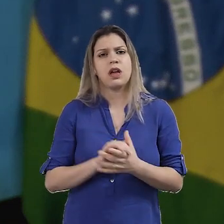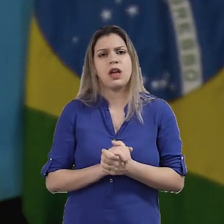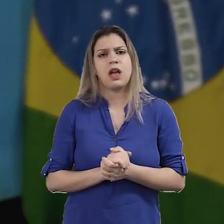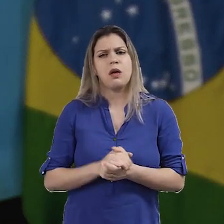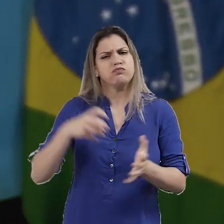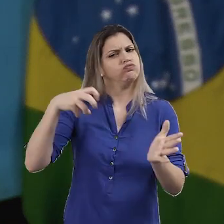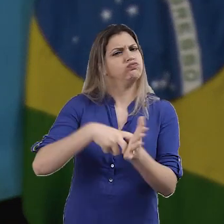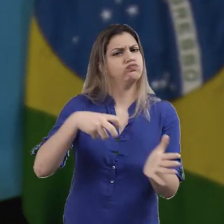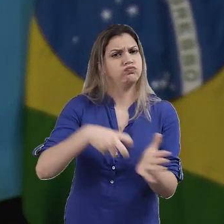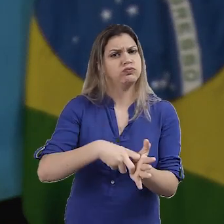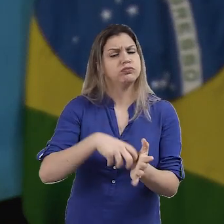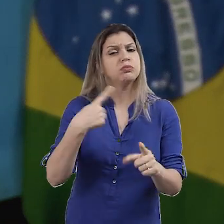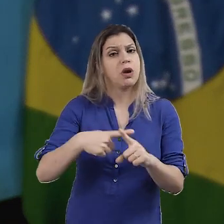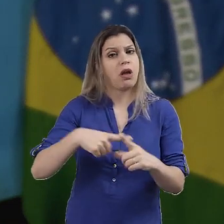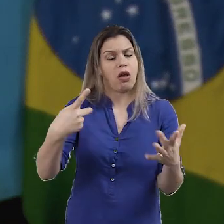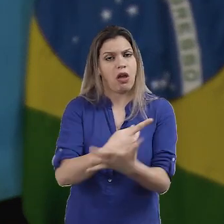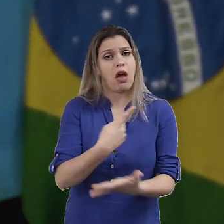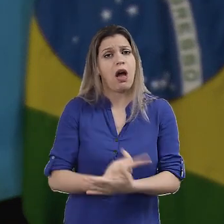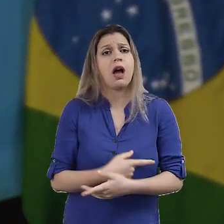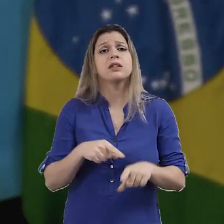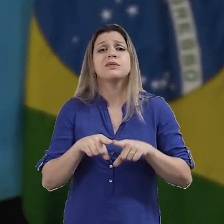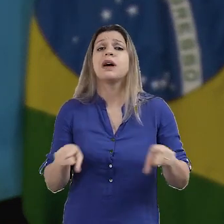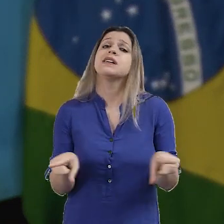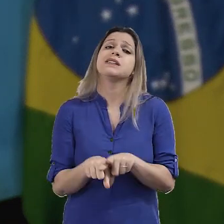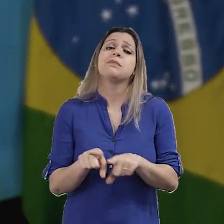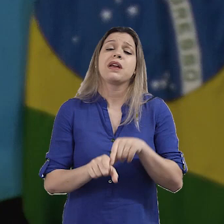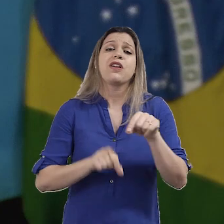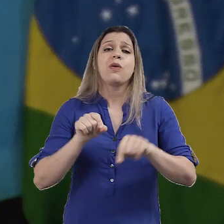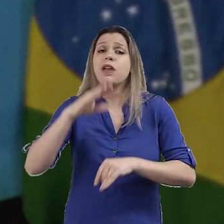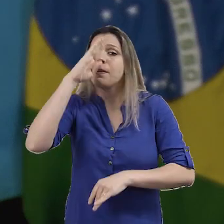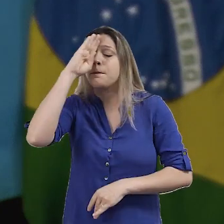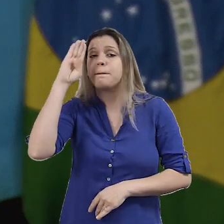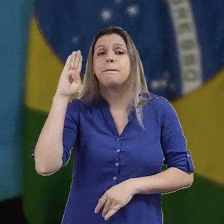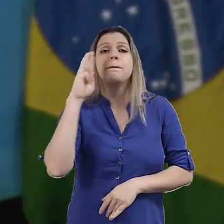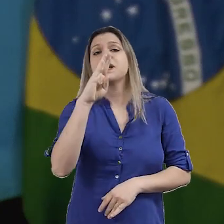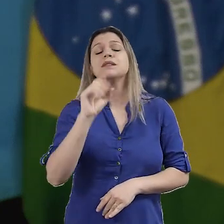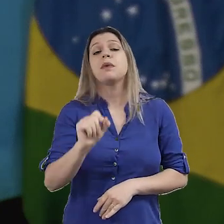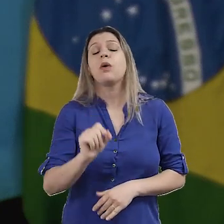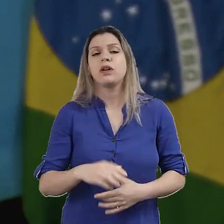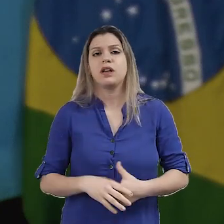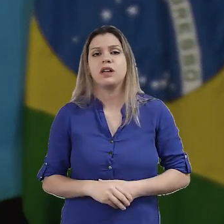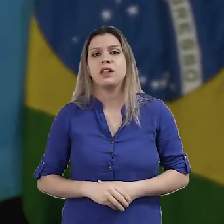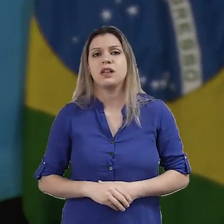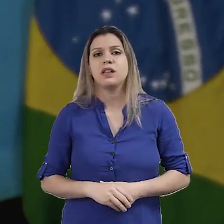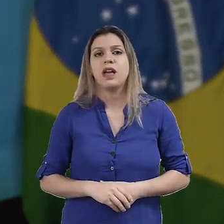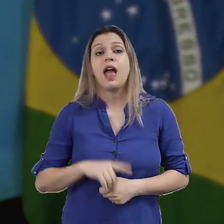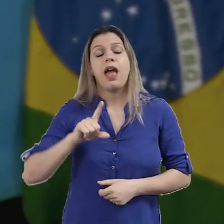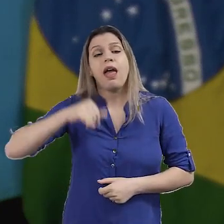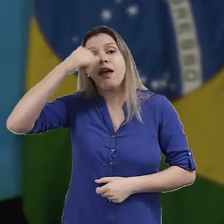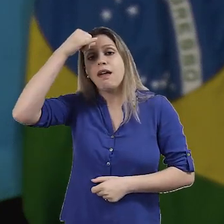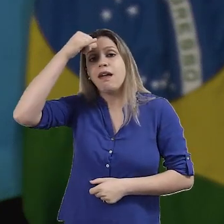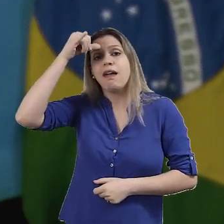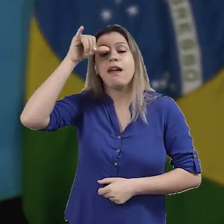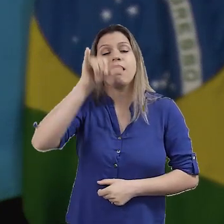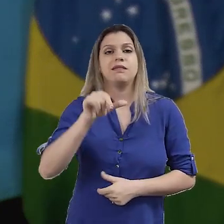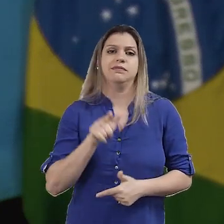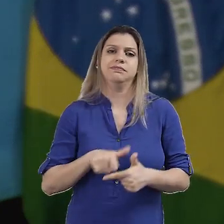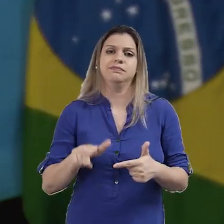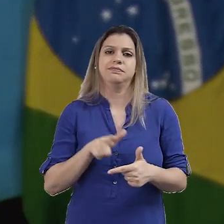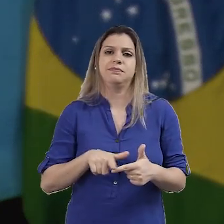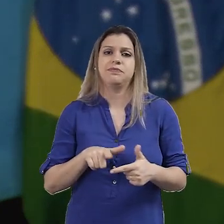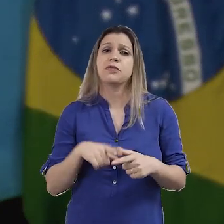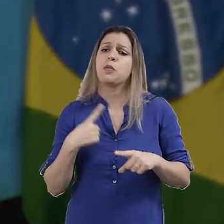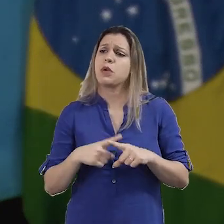repressiva, que é para punir aquele ato que foi feito errado, mas a principal finalidade da penalidade é a prevenção. E